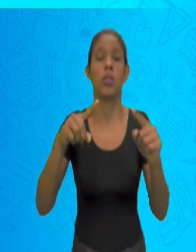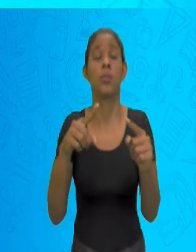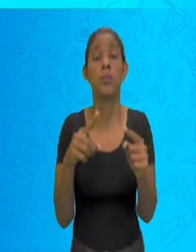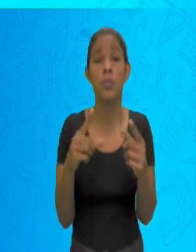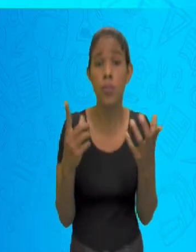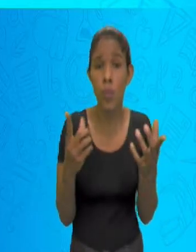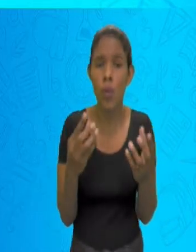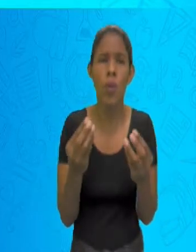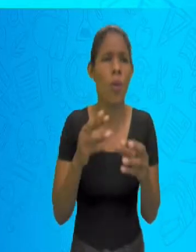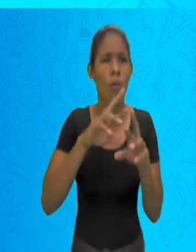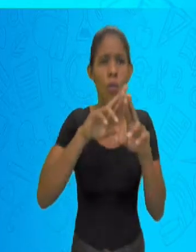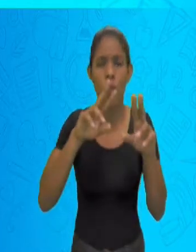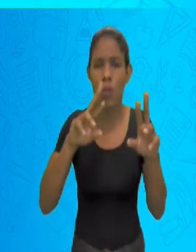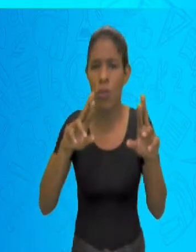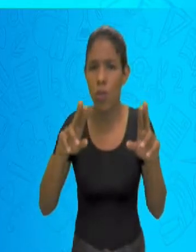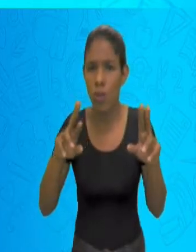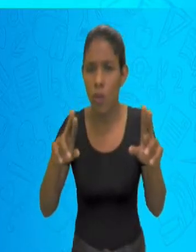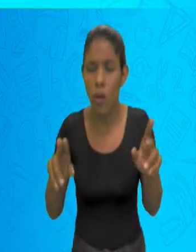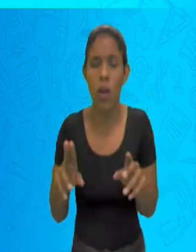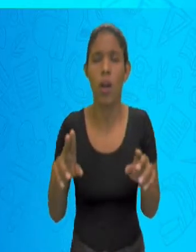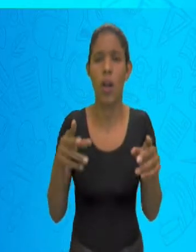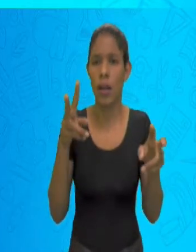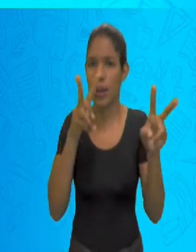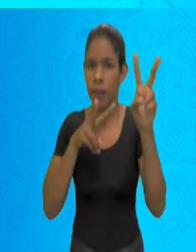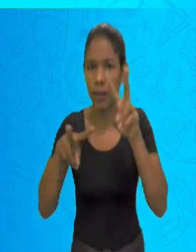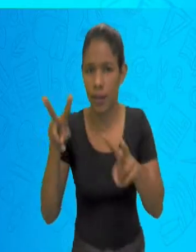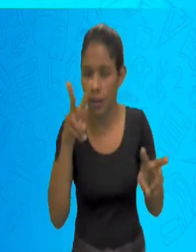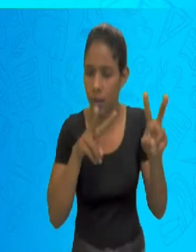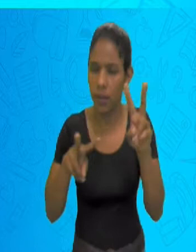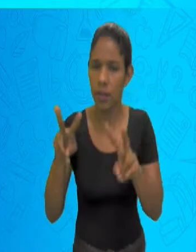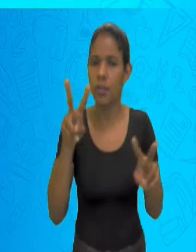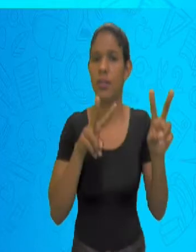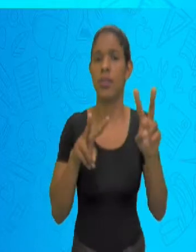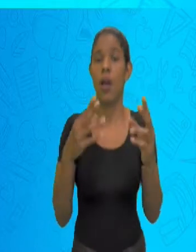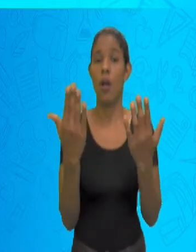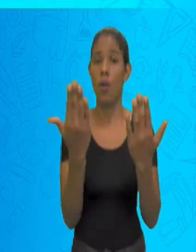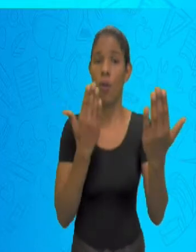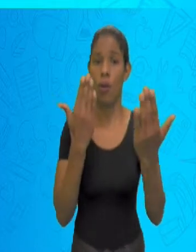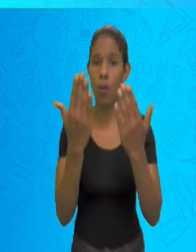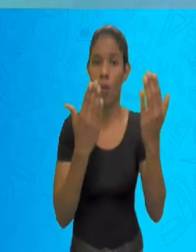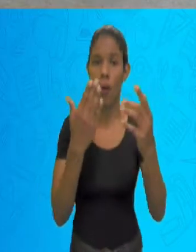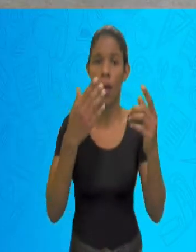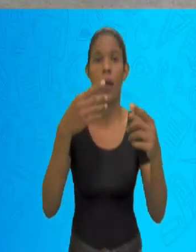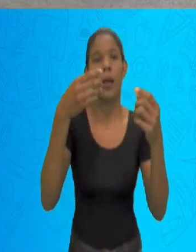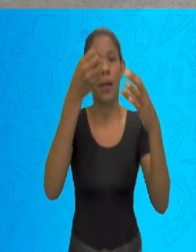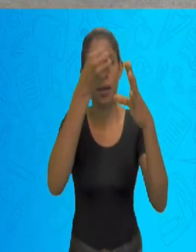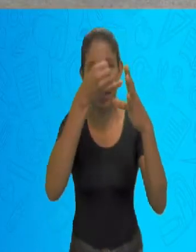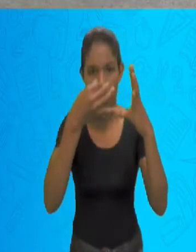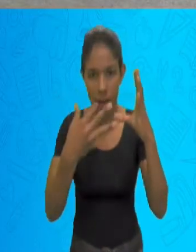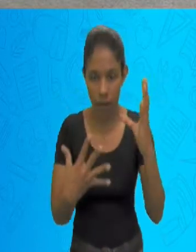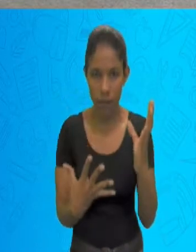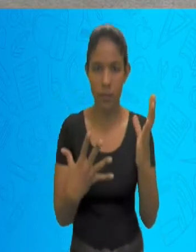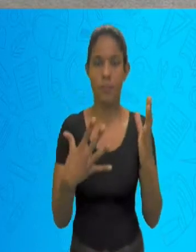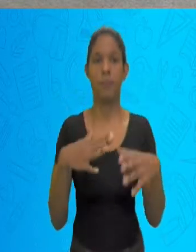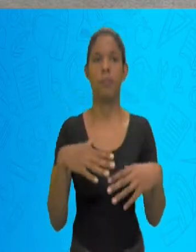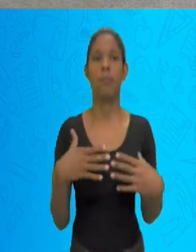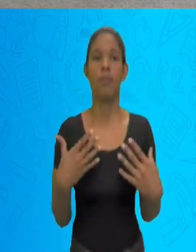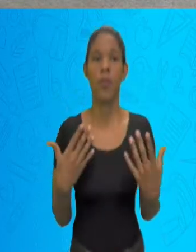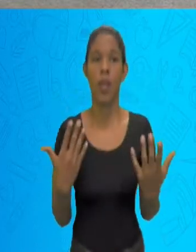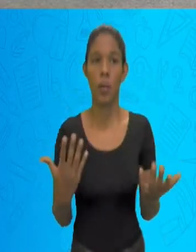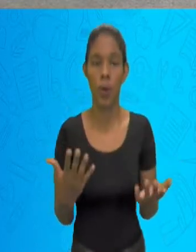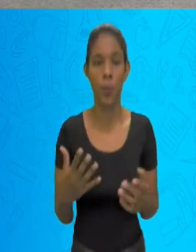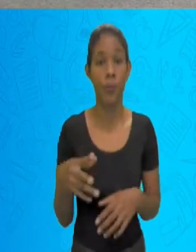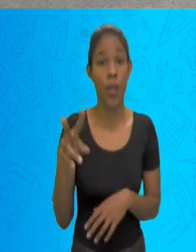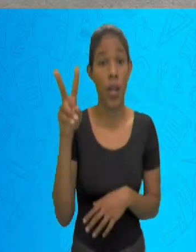e analisar, nomear e comparar seus atributos. Lição